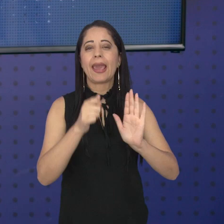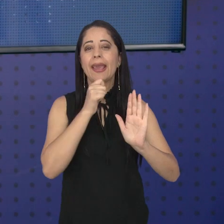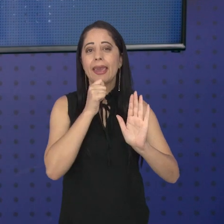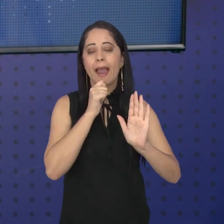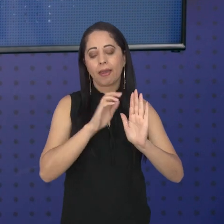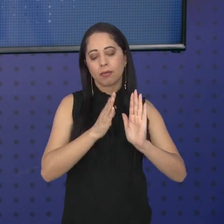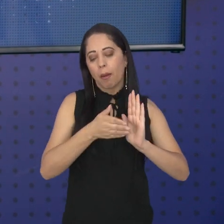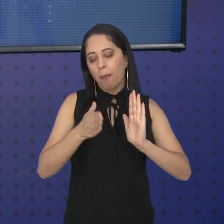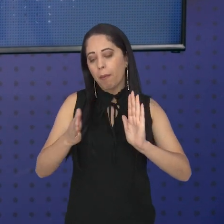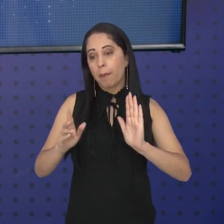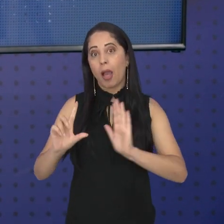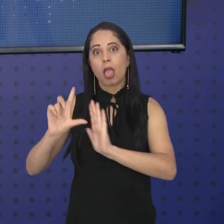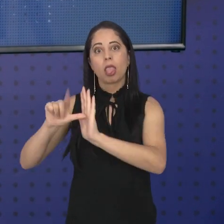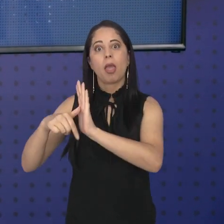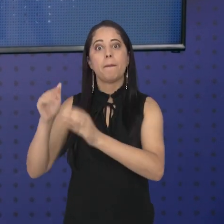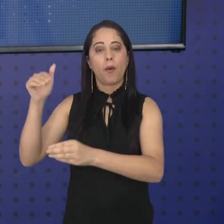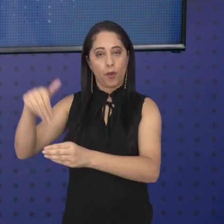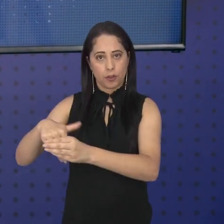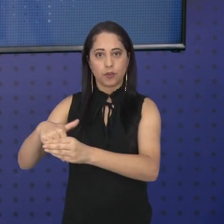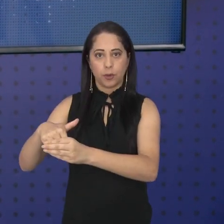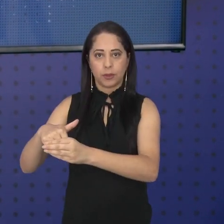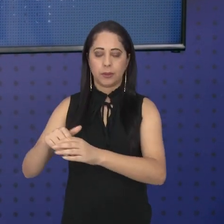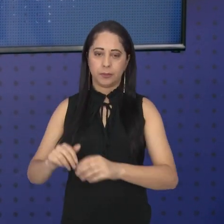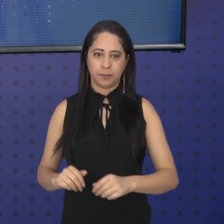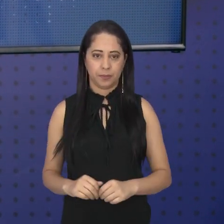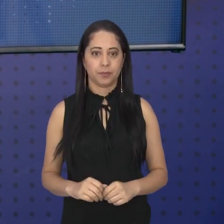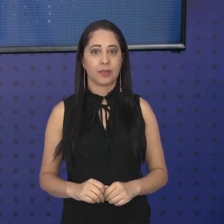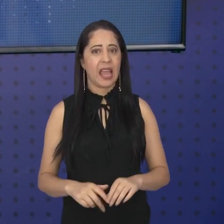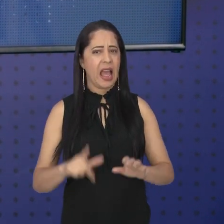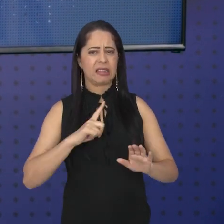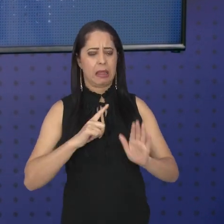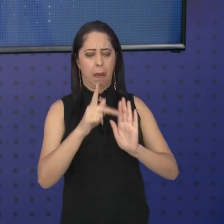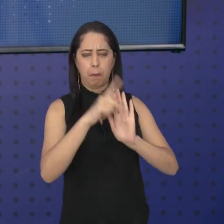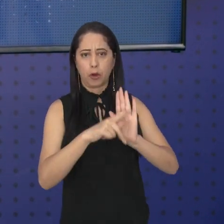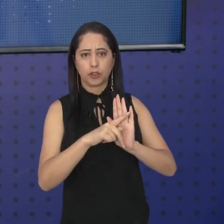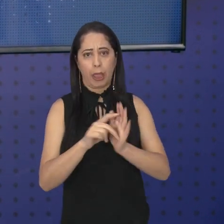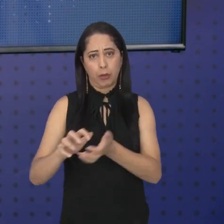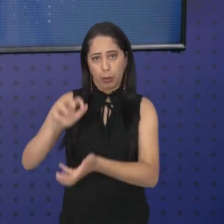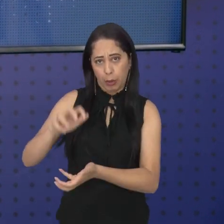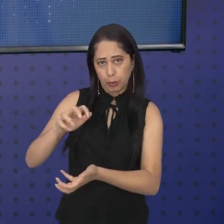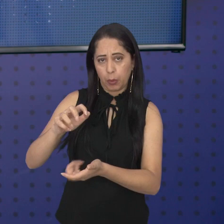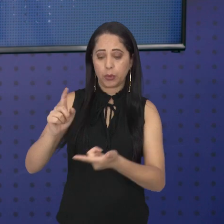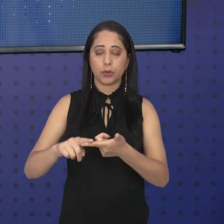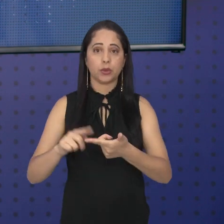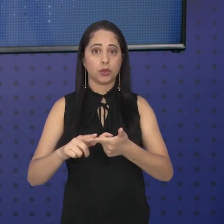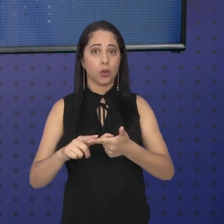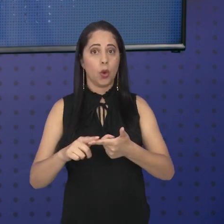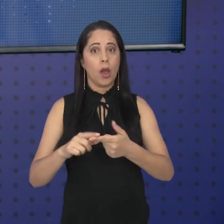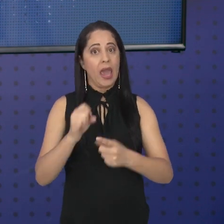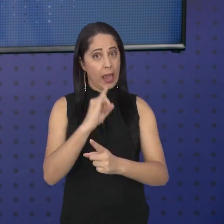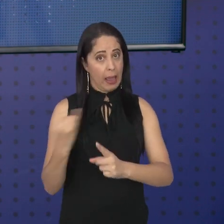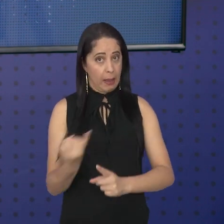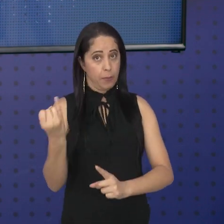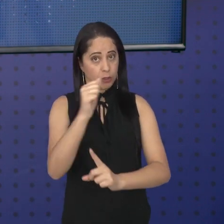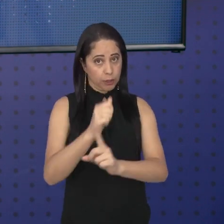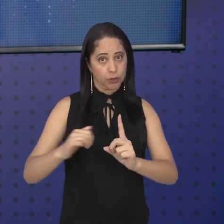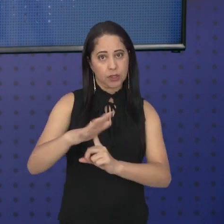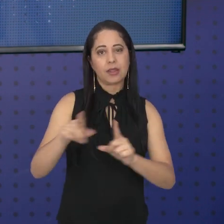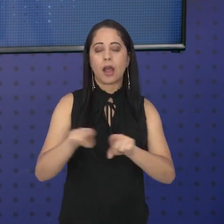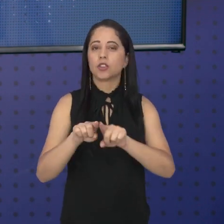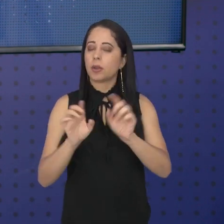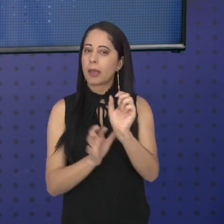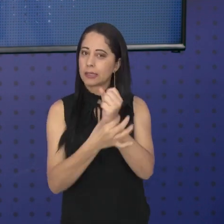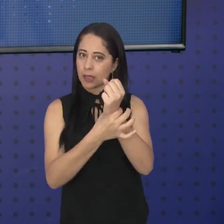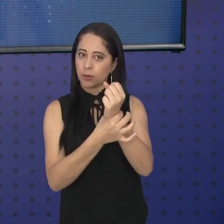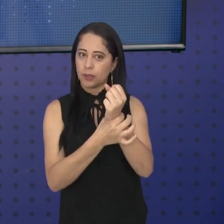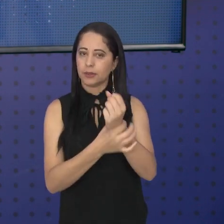os vereadores aqui de São José dos Campos estão trabalhando. Tem projeto para terceira idade, utilidade pública e também segurança,